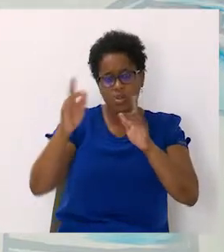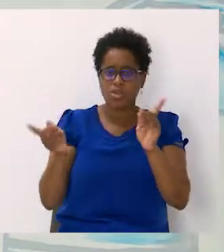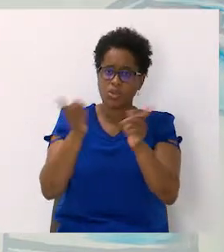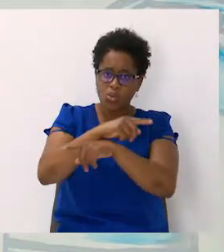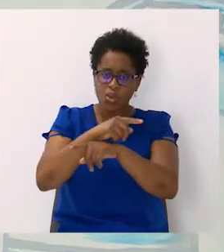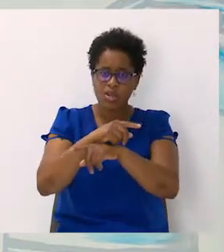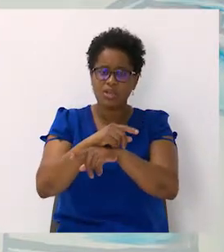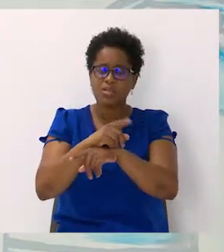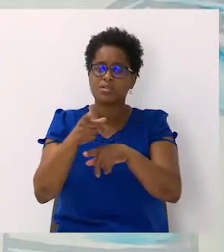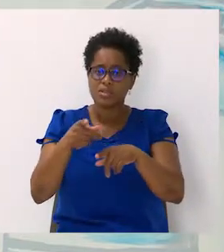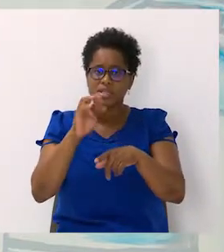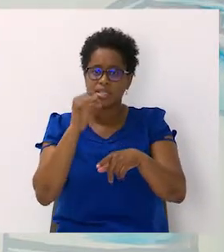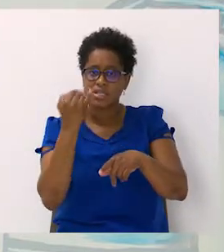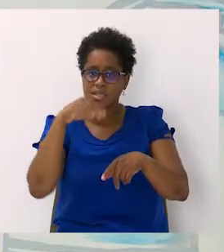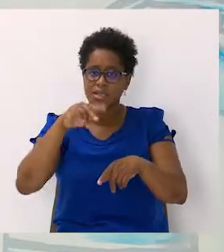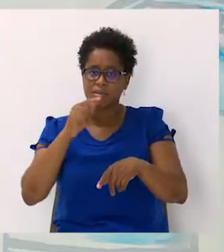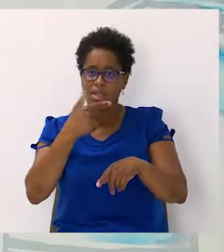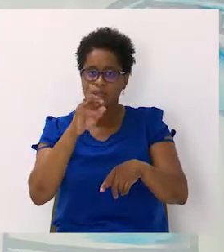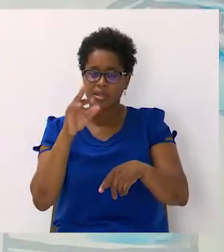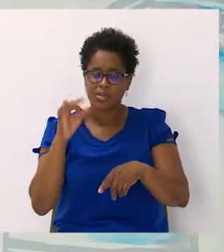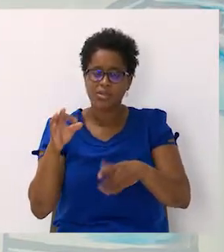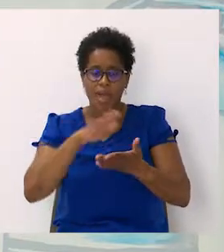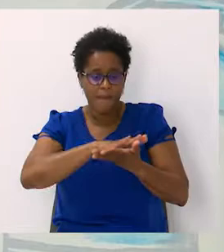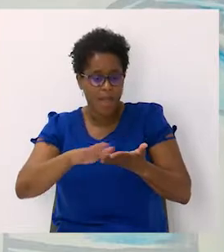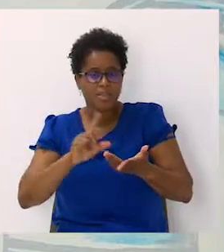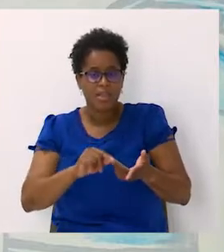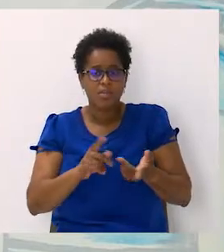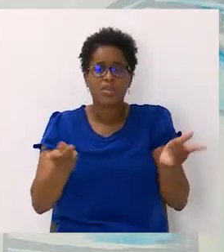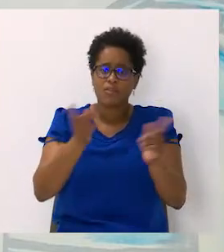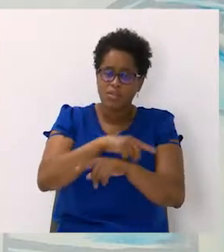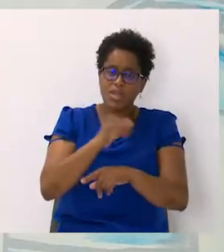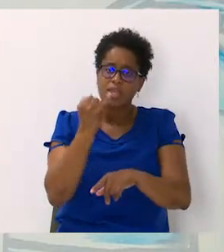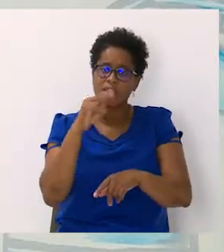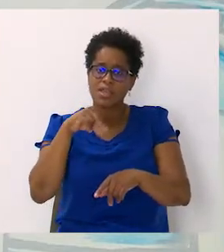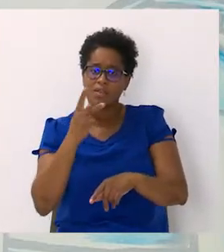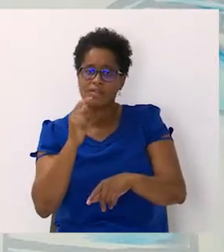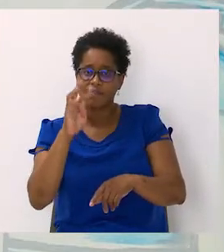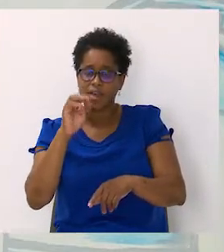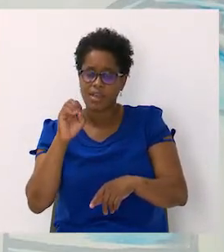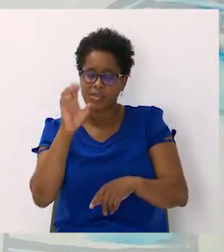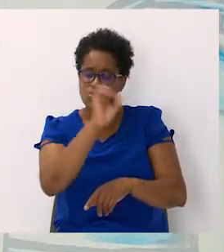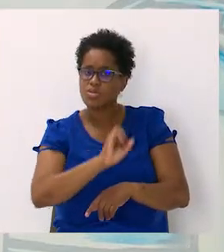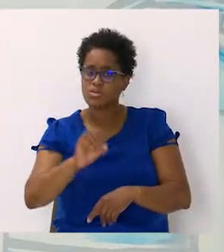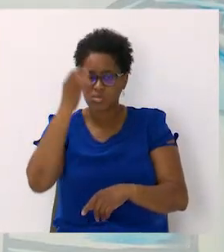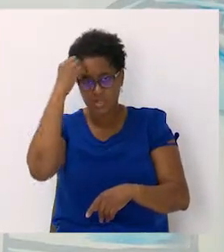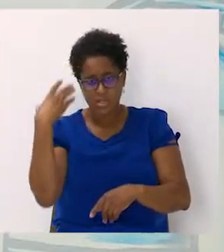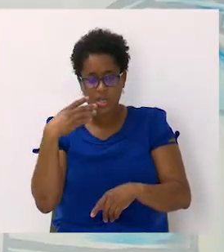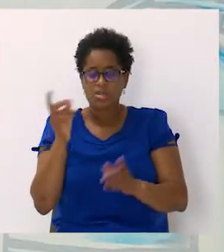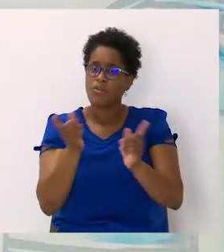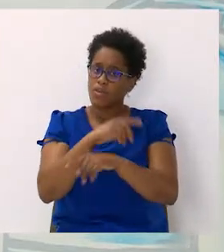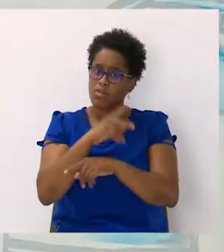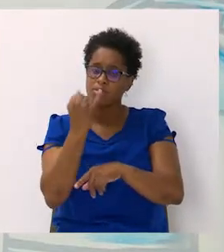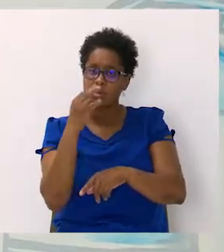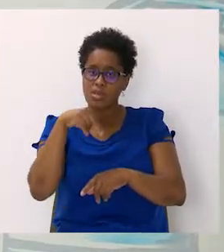seu simétrico e a base inverte-se pelo seu inverso. Não se esqueçam, invertendo pelo seu